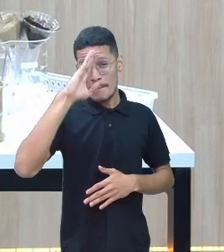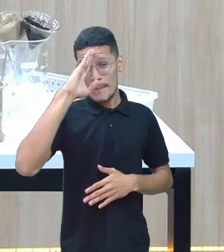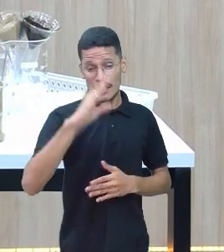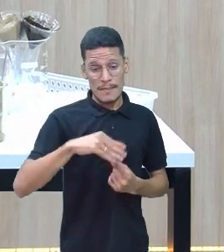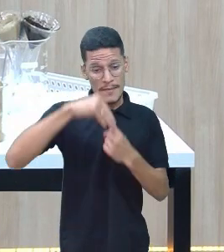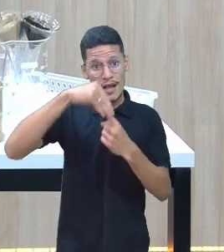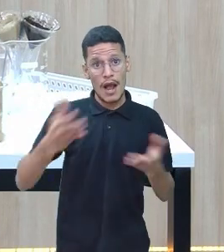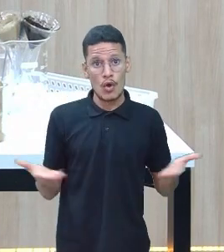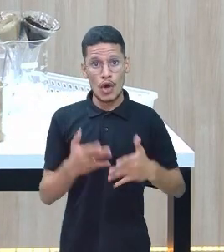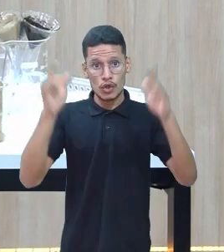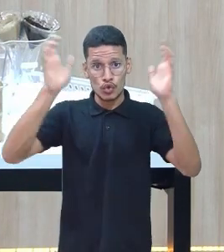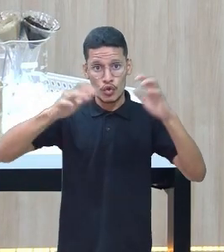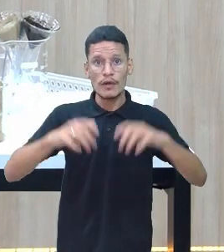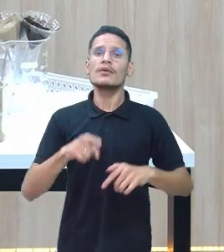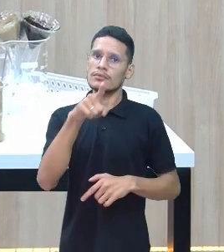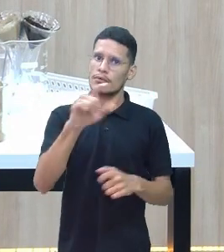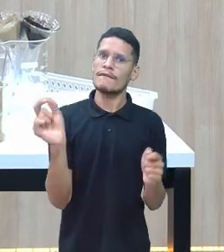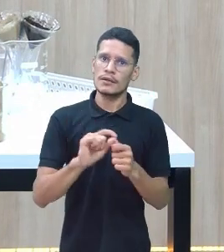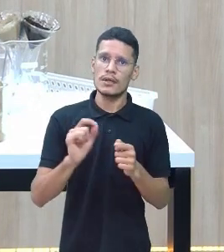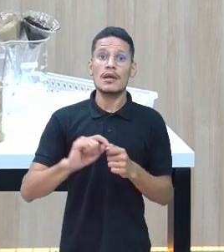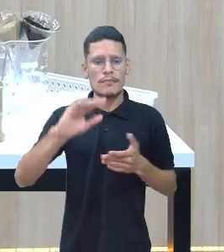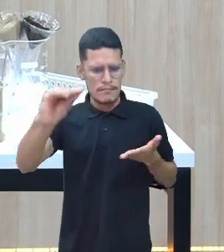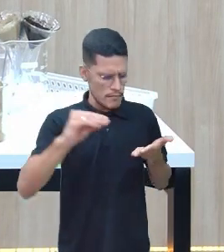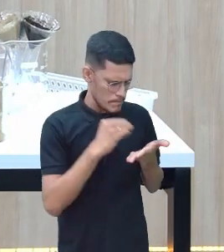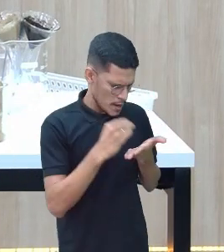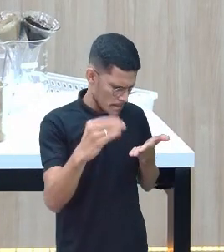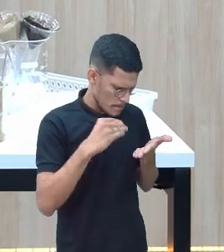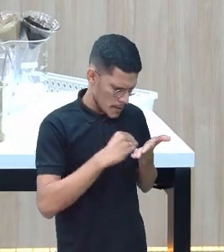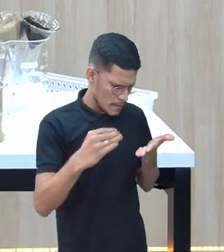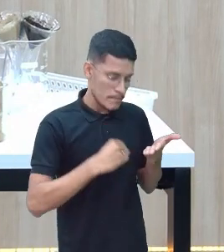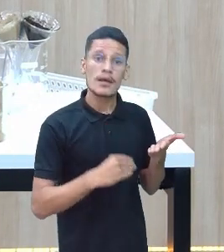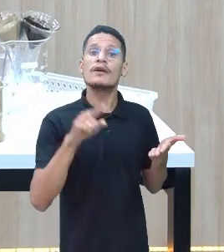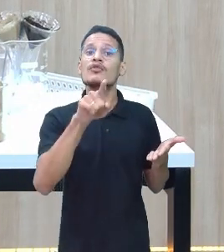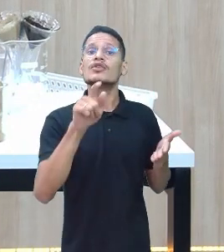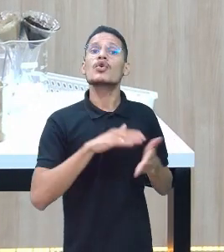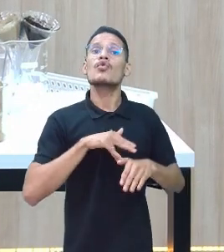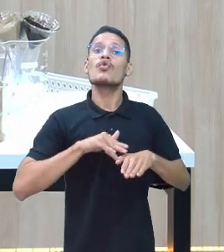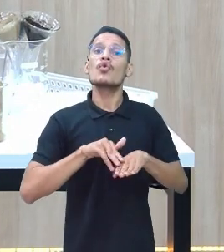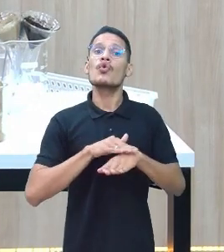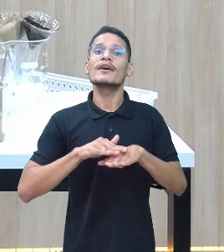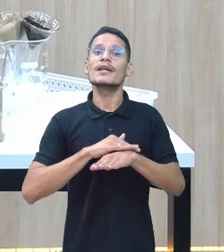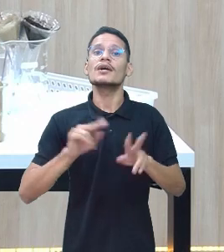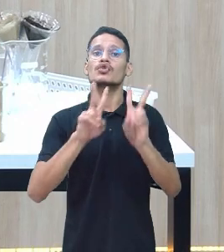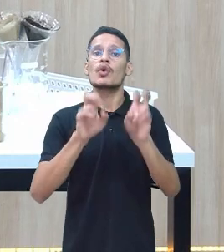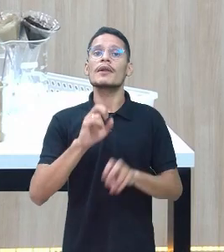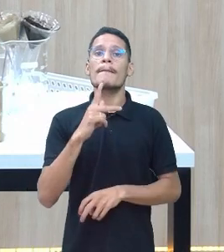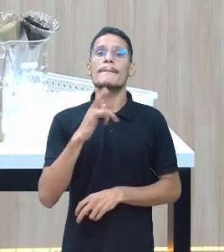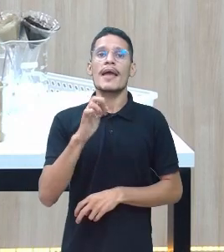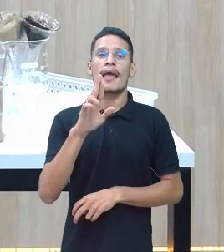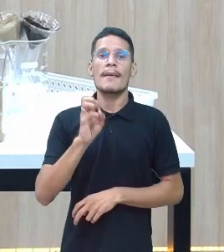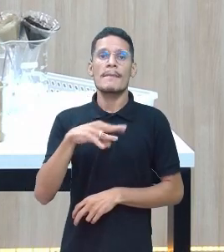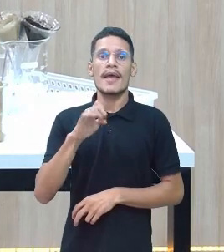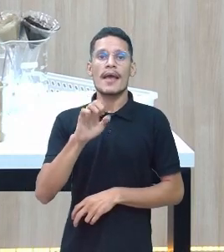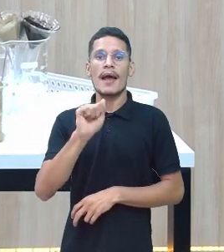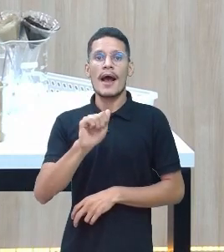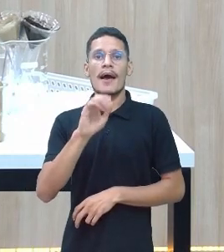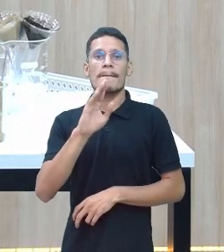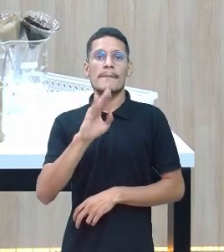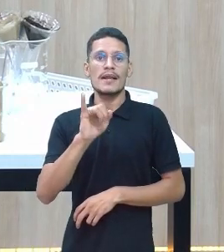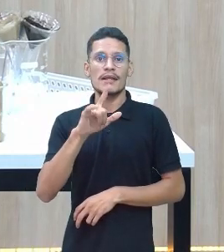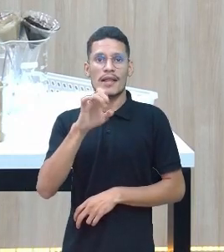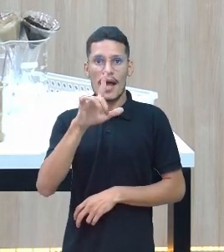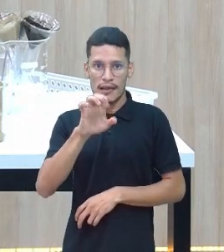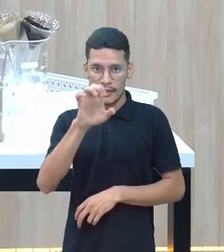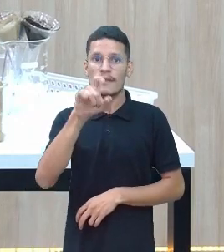quando você anotar, você vai conversar sobre permeabilidade. Qual é o local aí que você escolheu, que